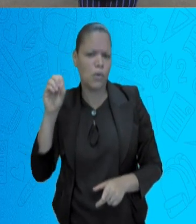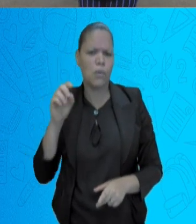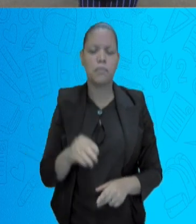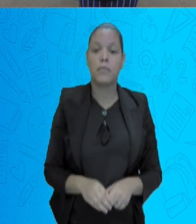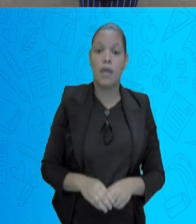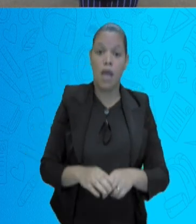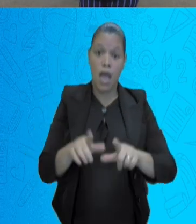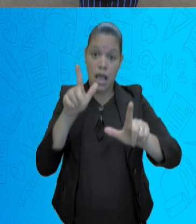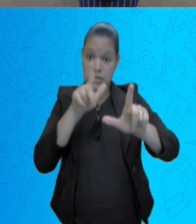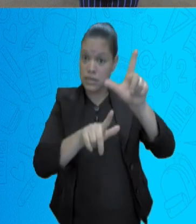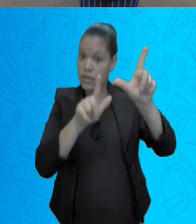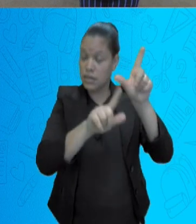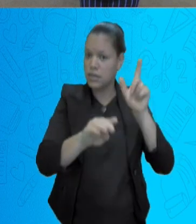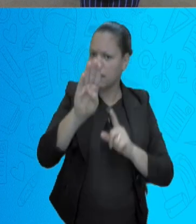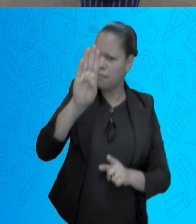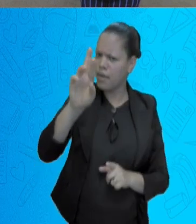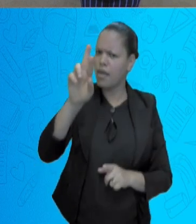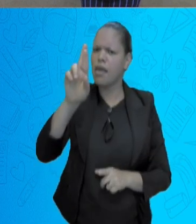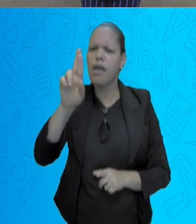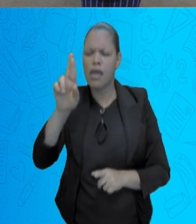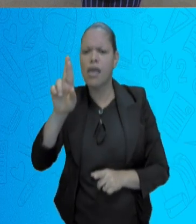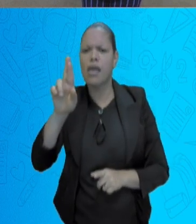Adjetivo, ó.